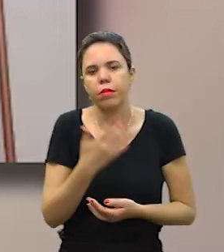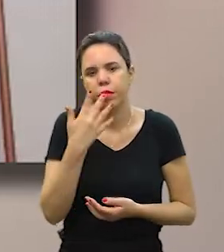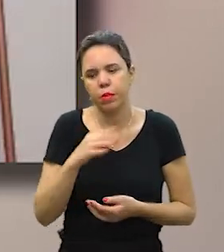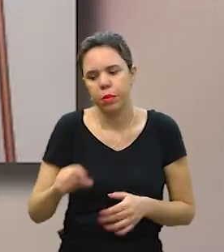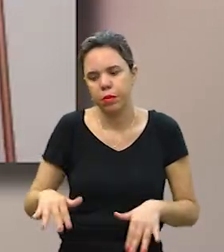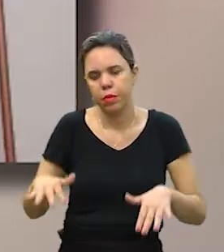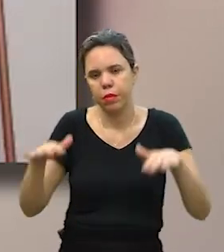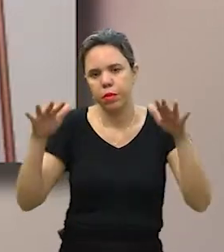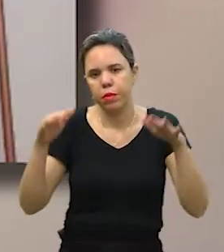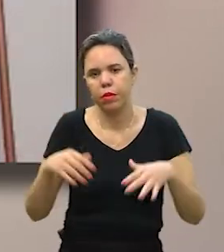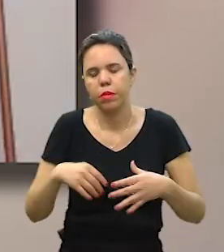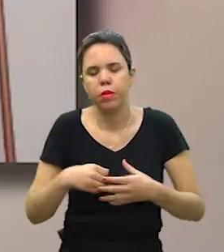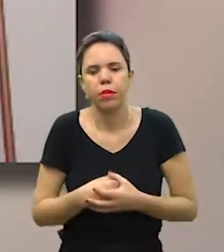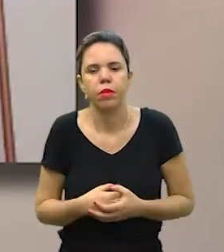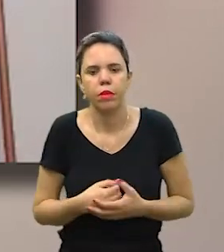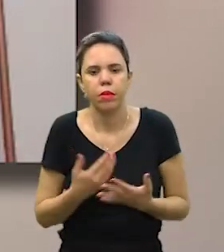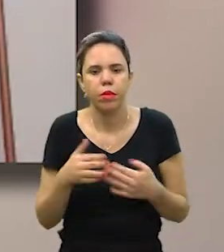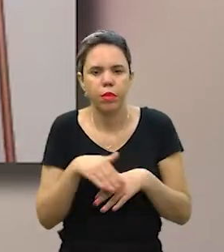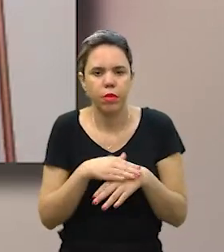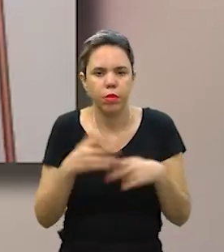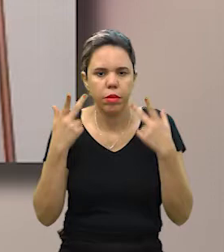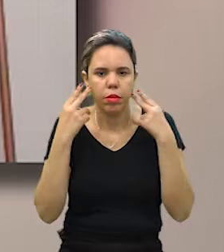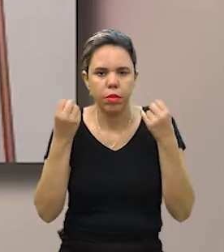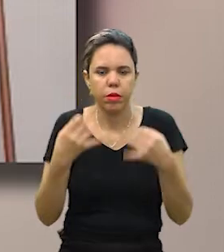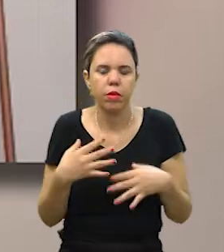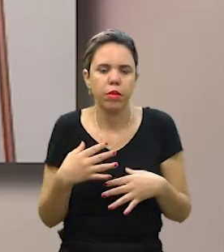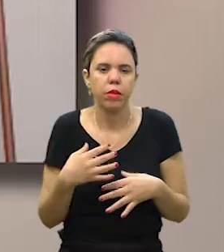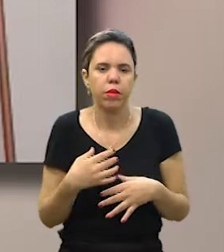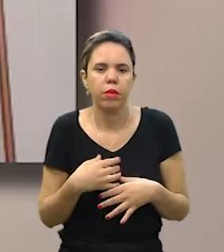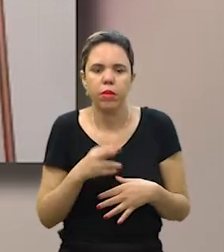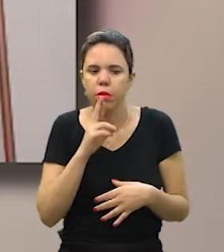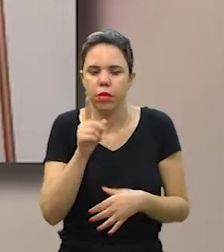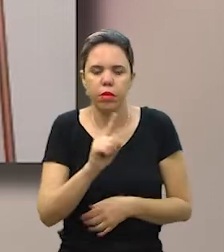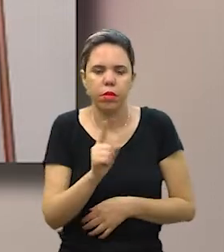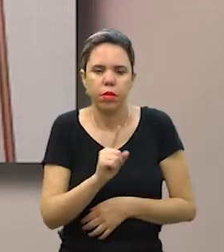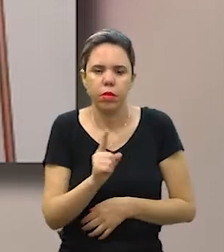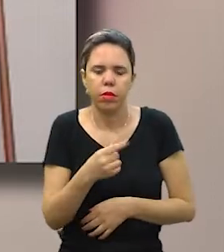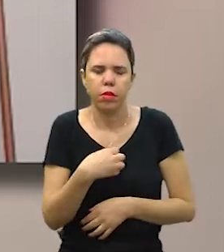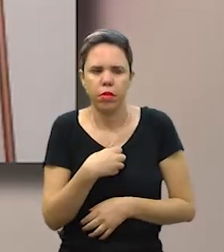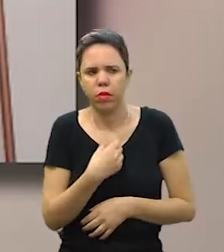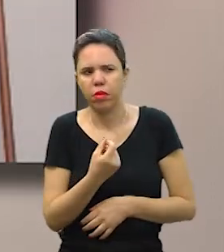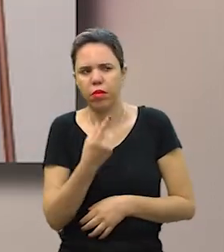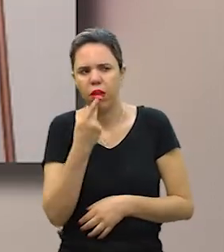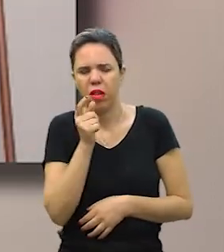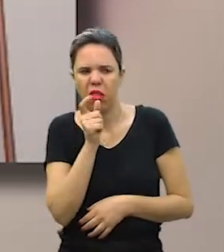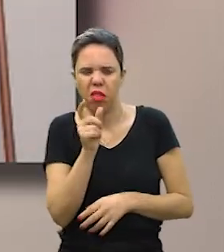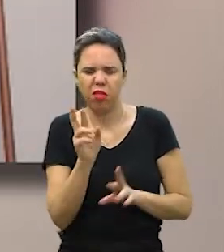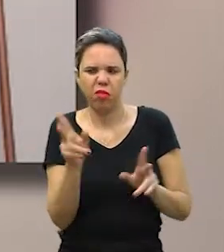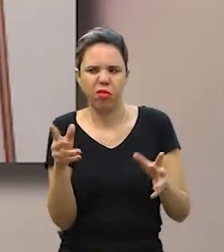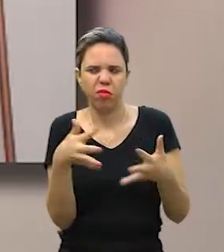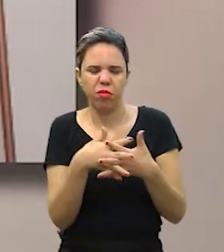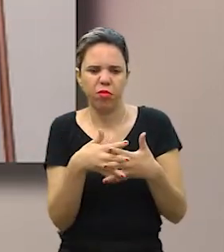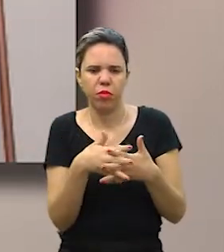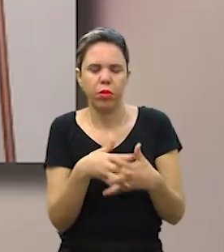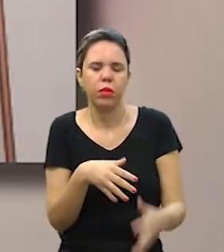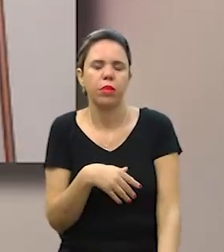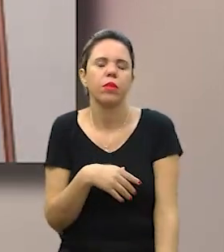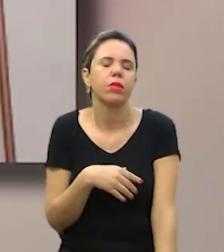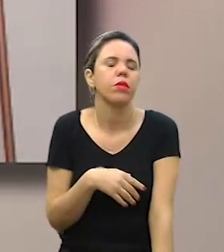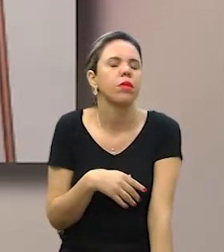criança maior que já conversa normalmente, ela não está respondendo, ela está falando palavras